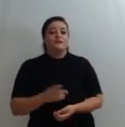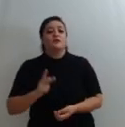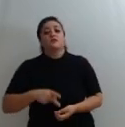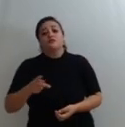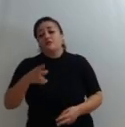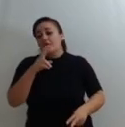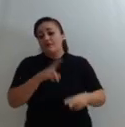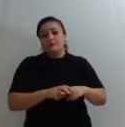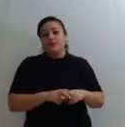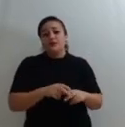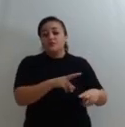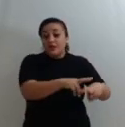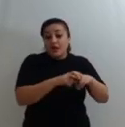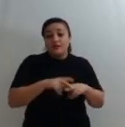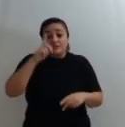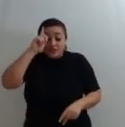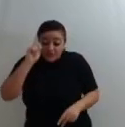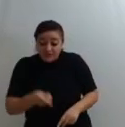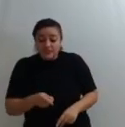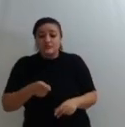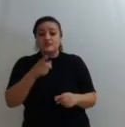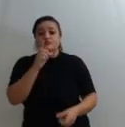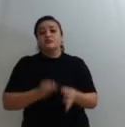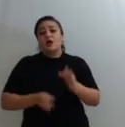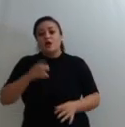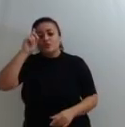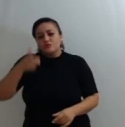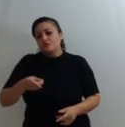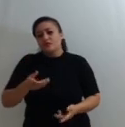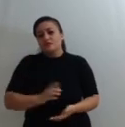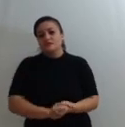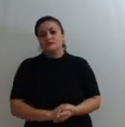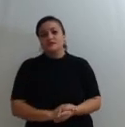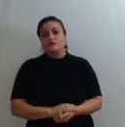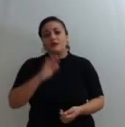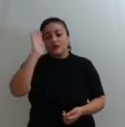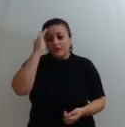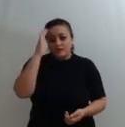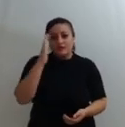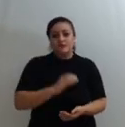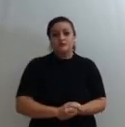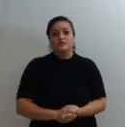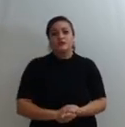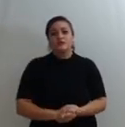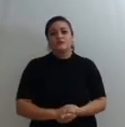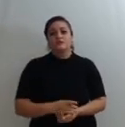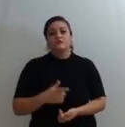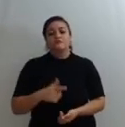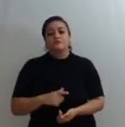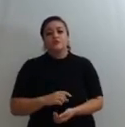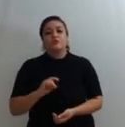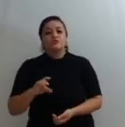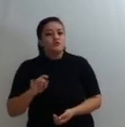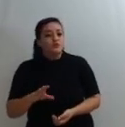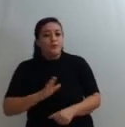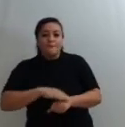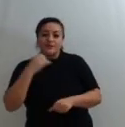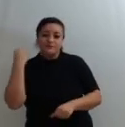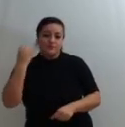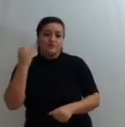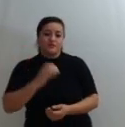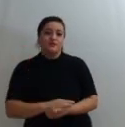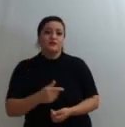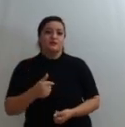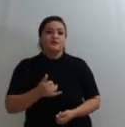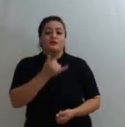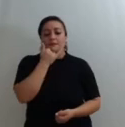da condenação. Ou seja, o que nós temos entendido como não sendo suficiente. Então, eu peço vênia ao